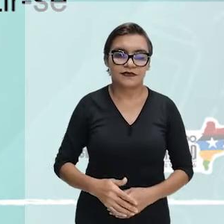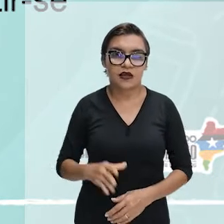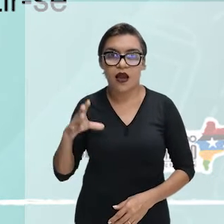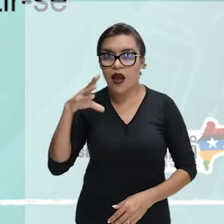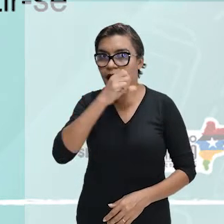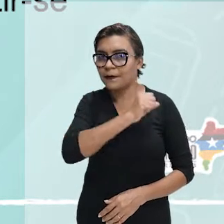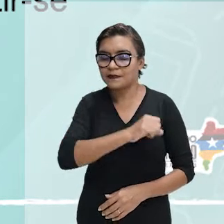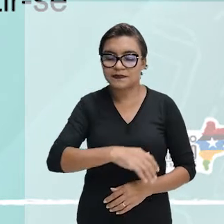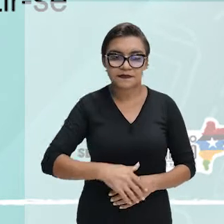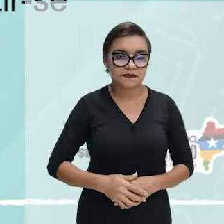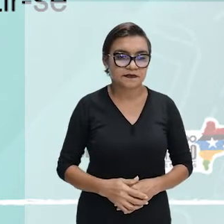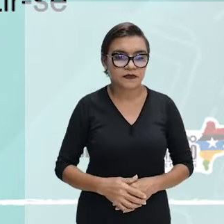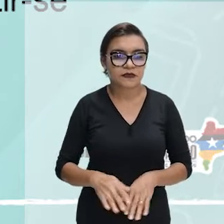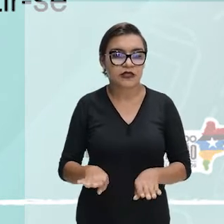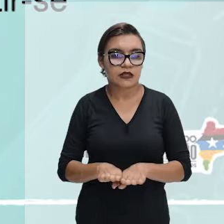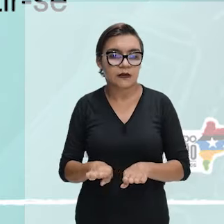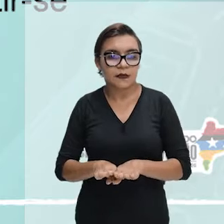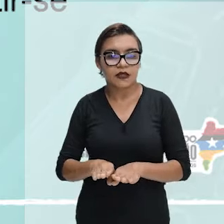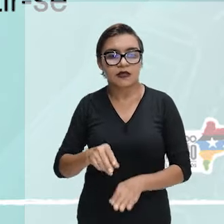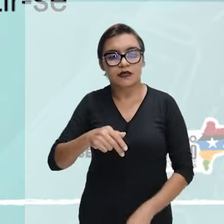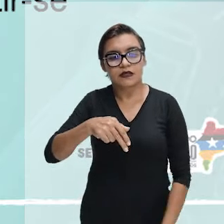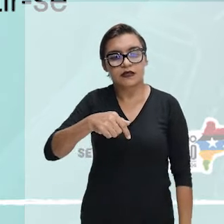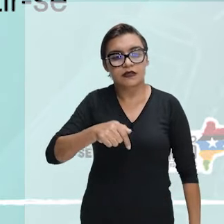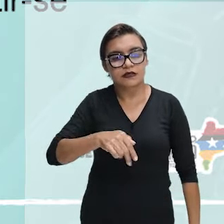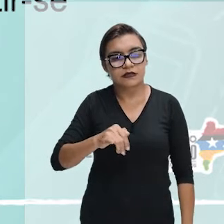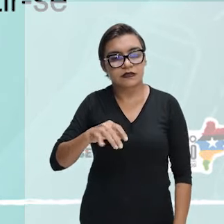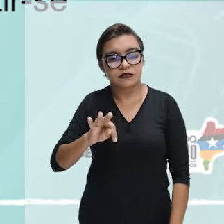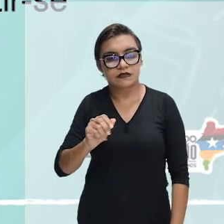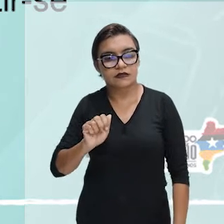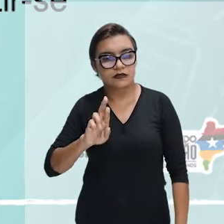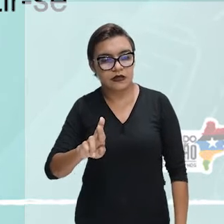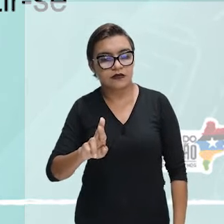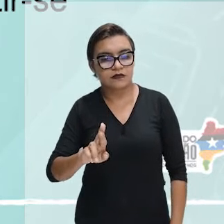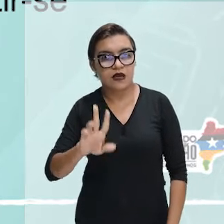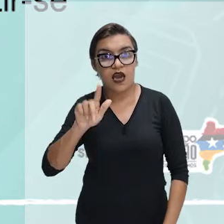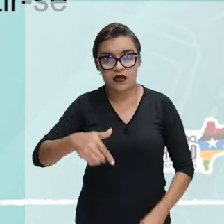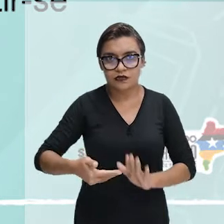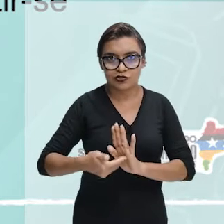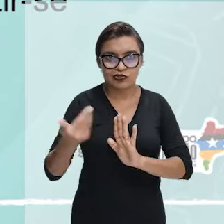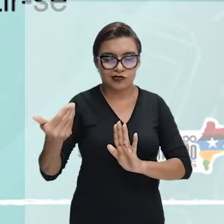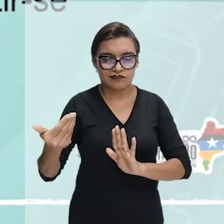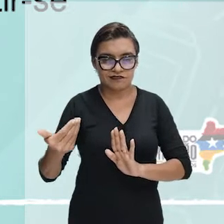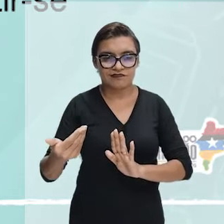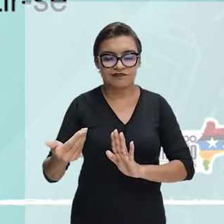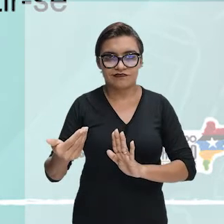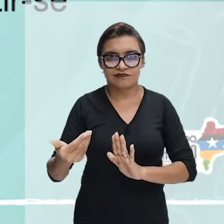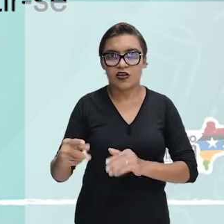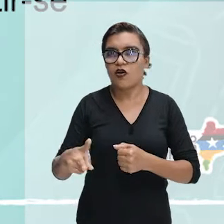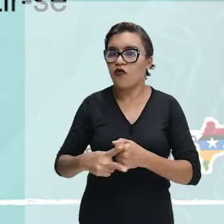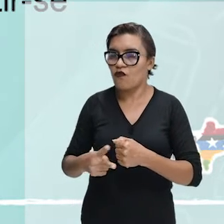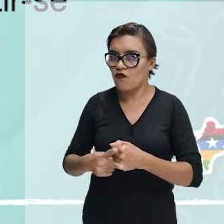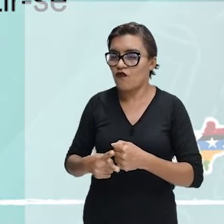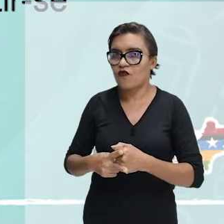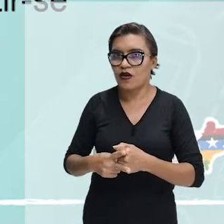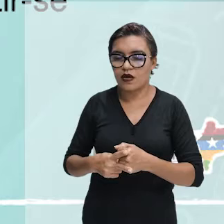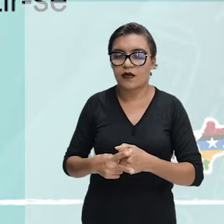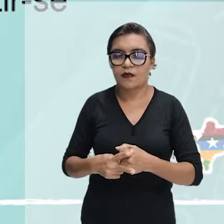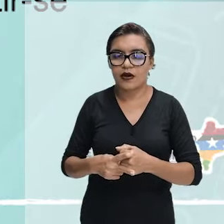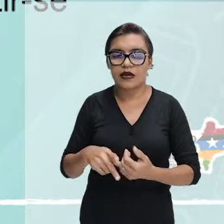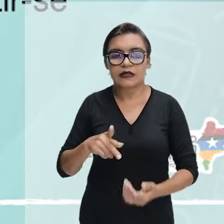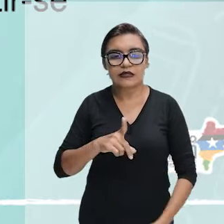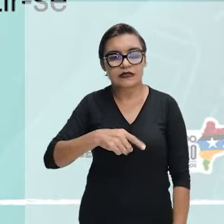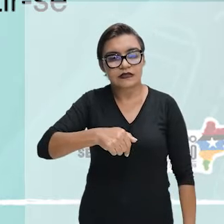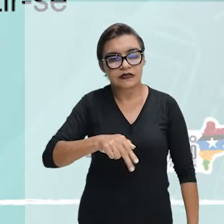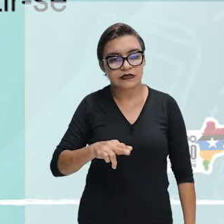Quitar. Tirar. Tirar. Se a gente ouvir a palavra quitar por aí, o verbo quitar por aí, a gente imagina que é quitar uma